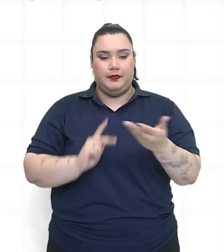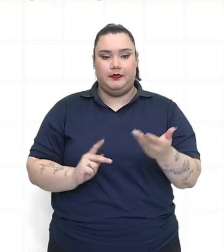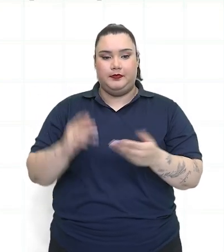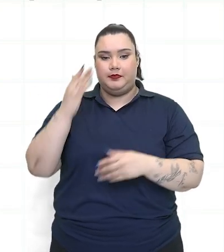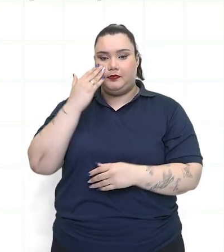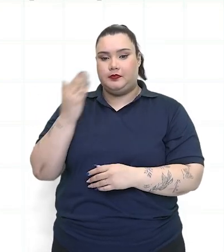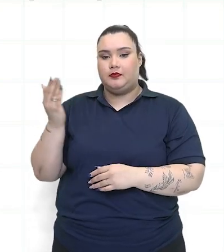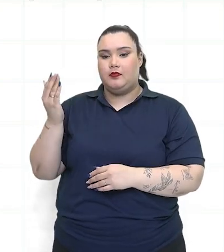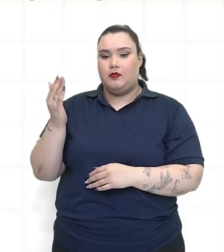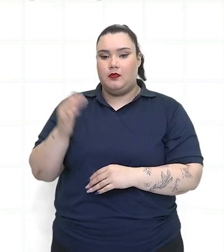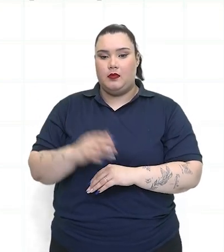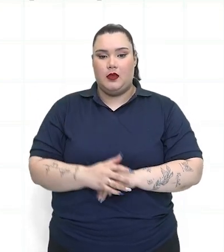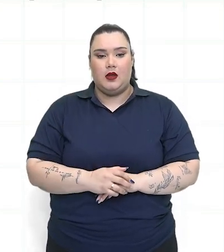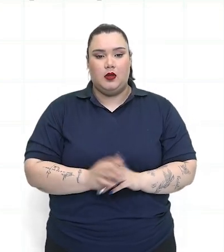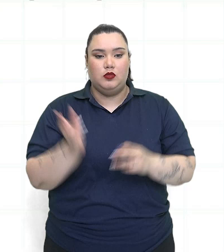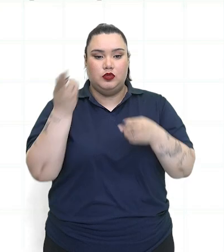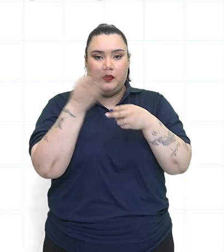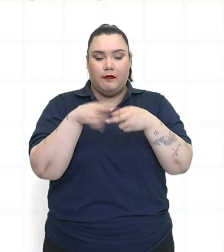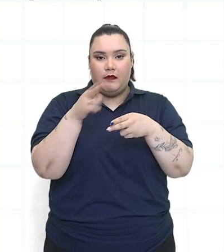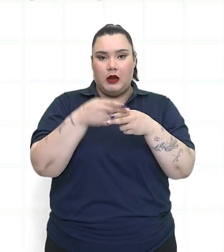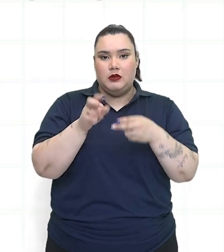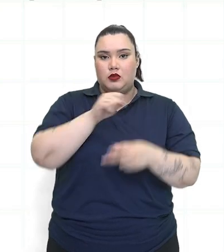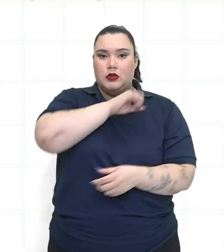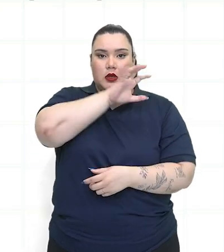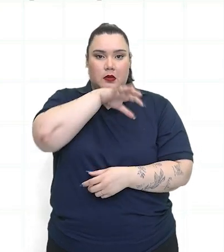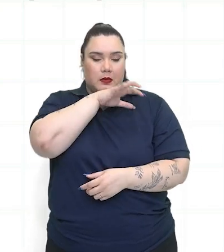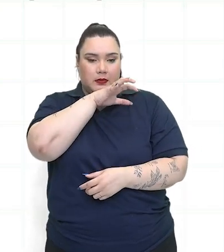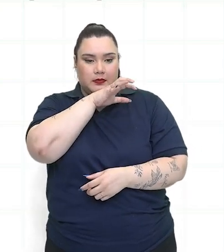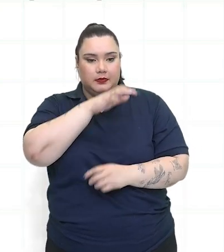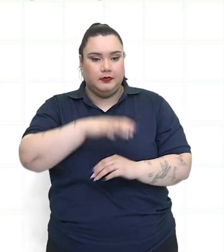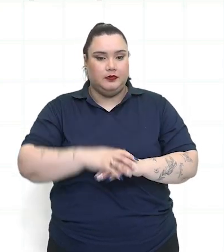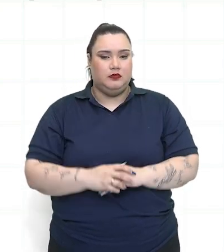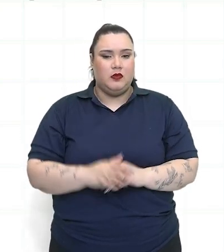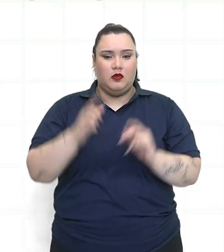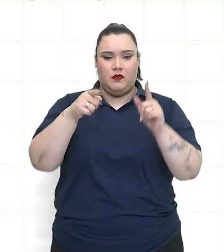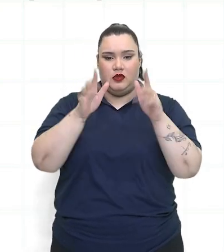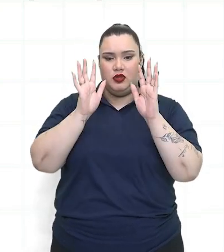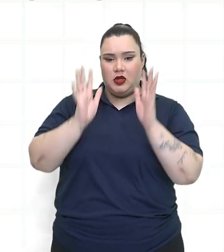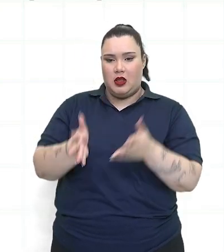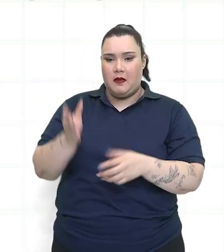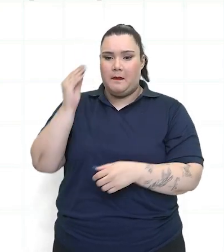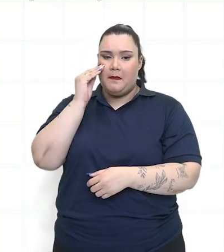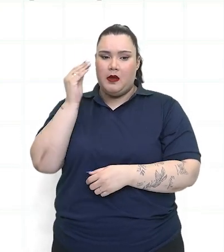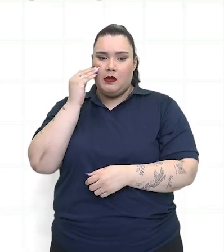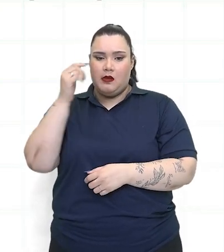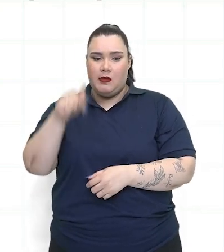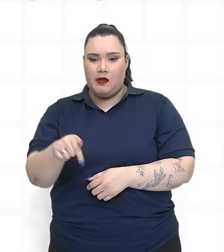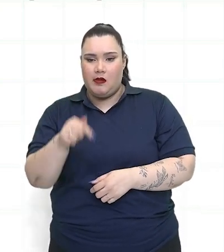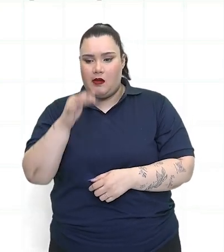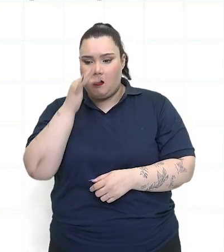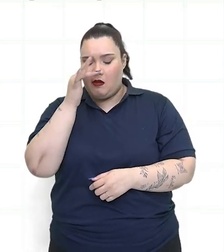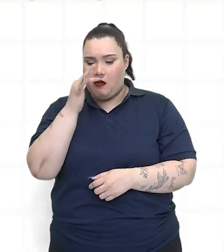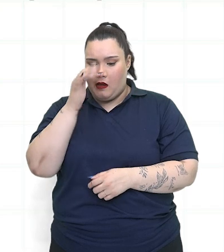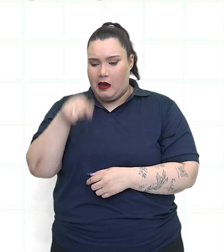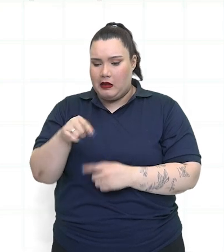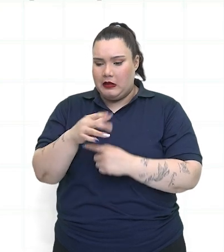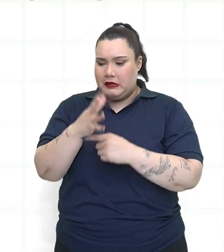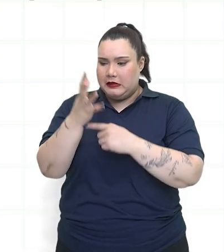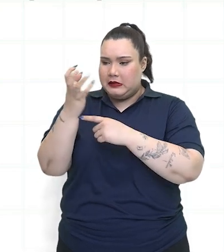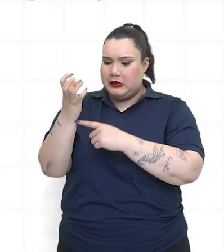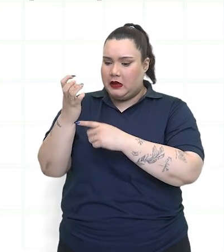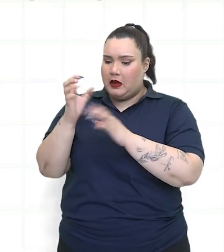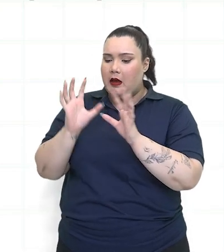Veja, o disfarce dos bichos. Você já tentou pegar um galinho seco e ele